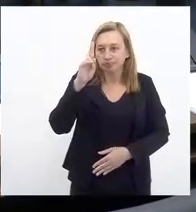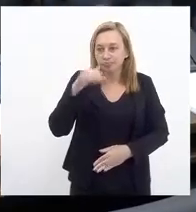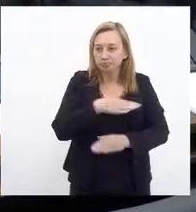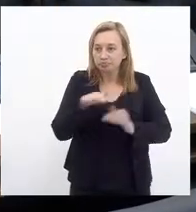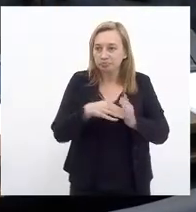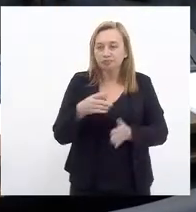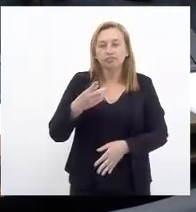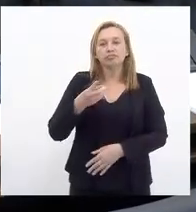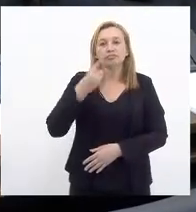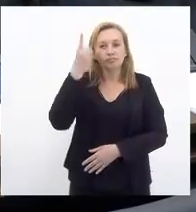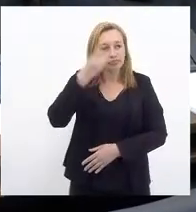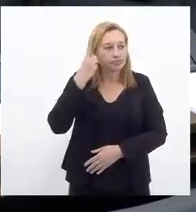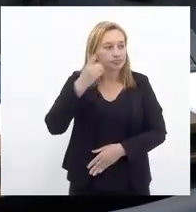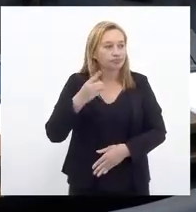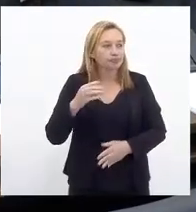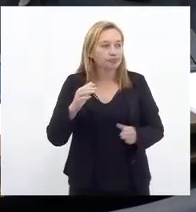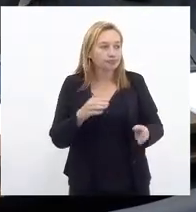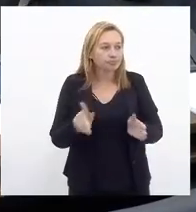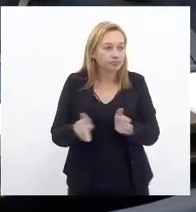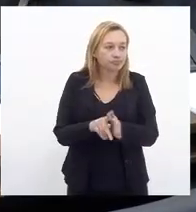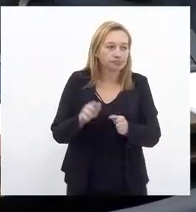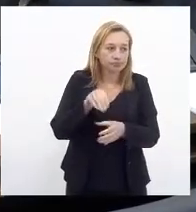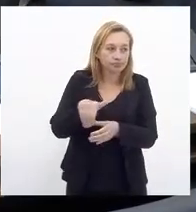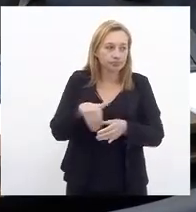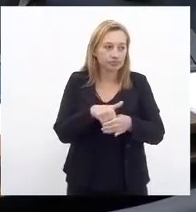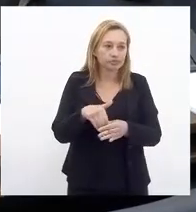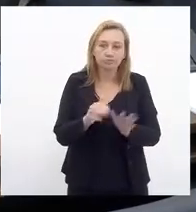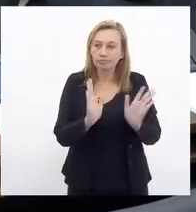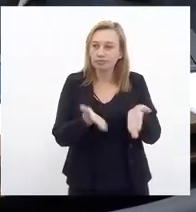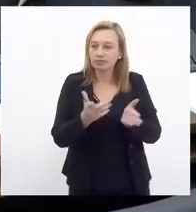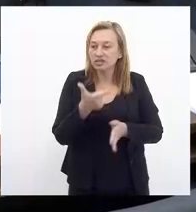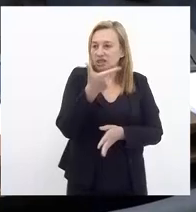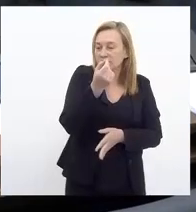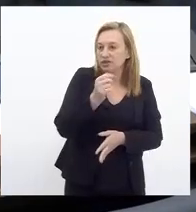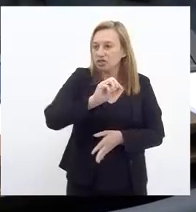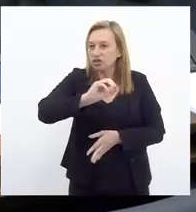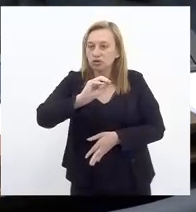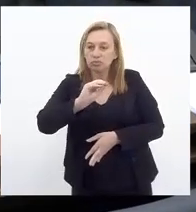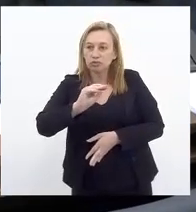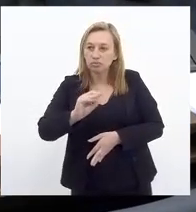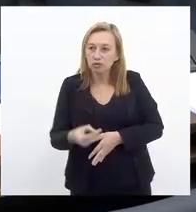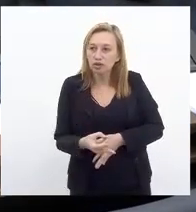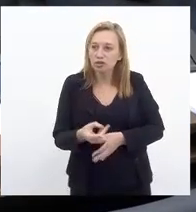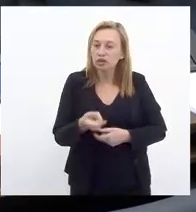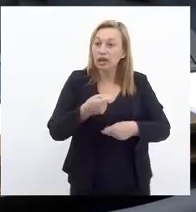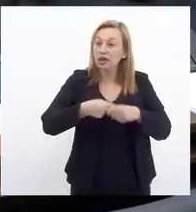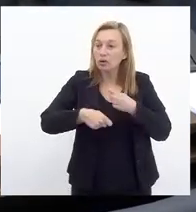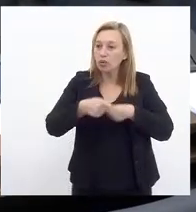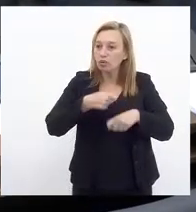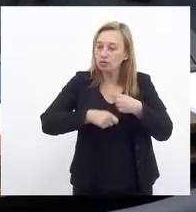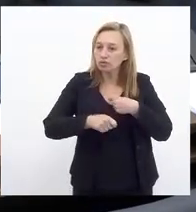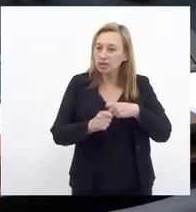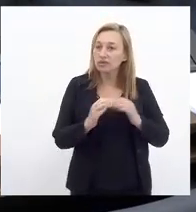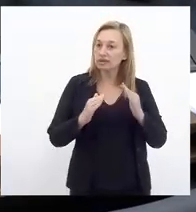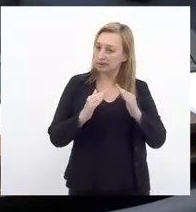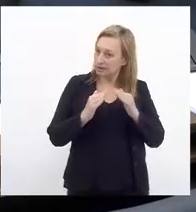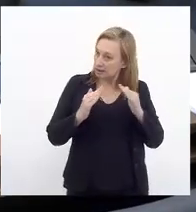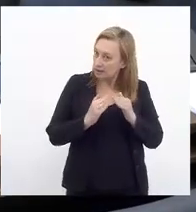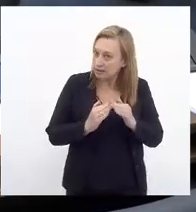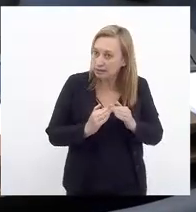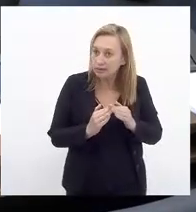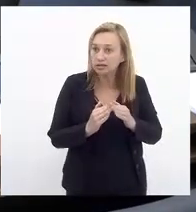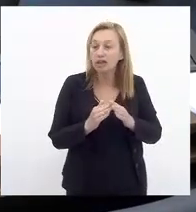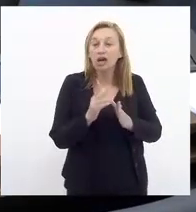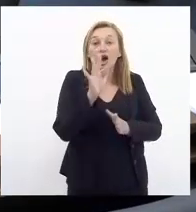projeto que acabamos de botar concedeu 20 milhões da das economias dessa casa